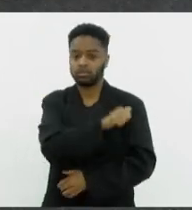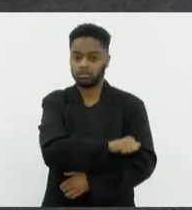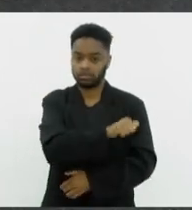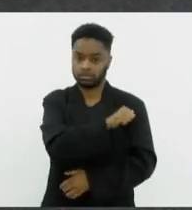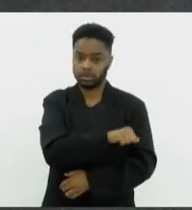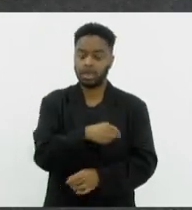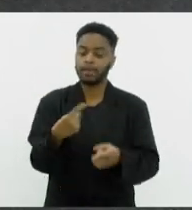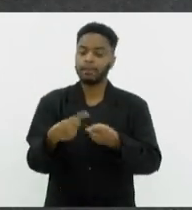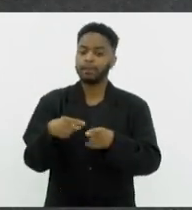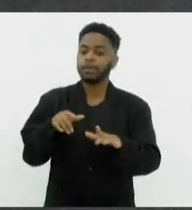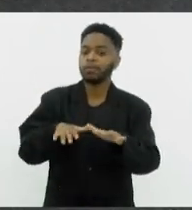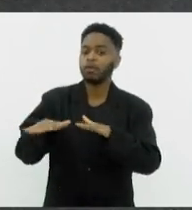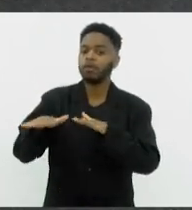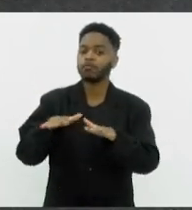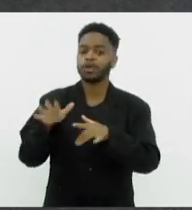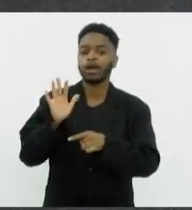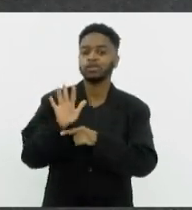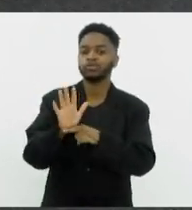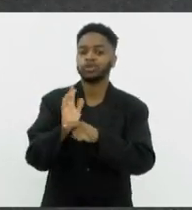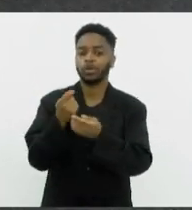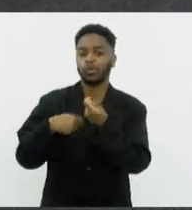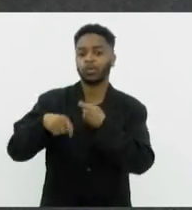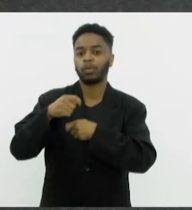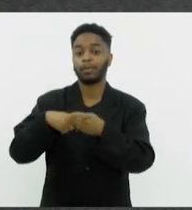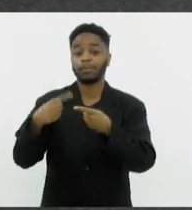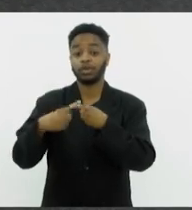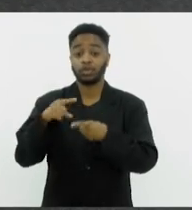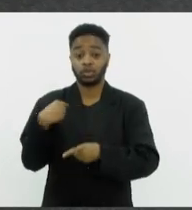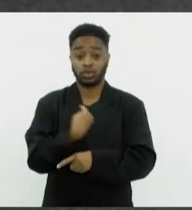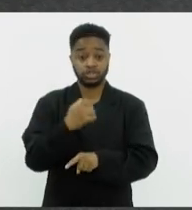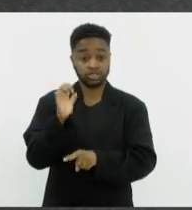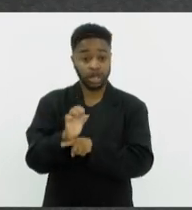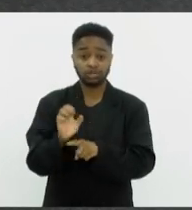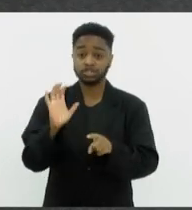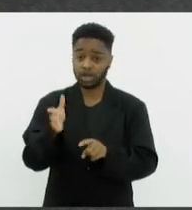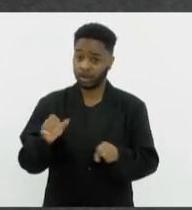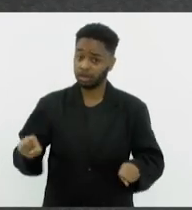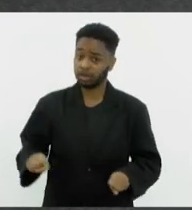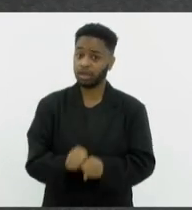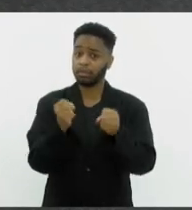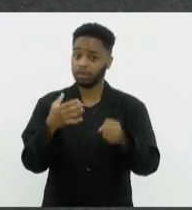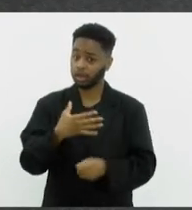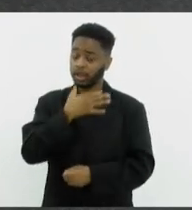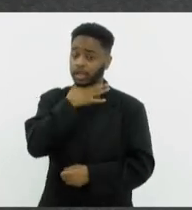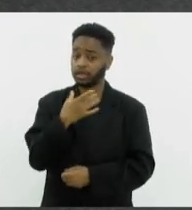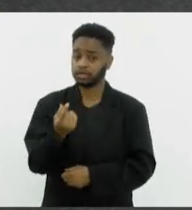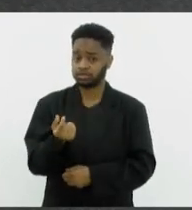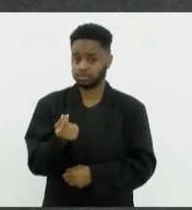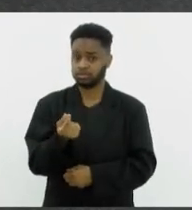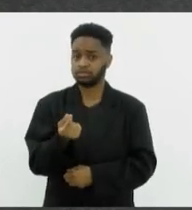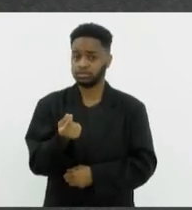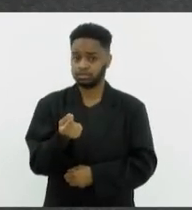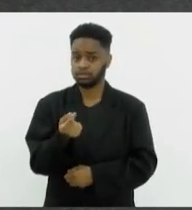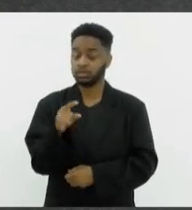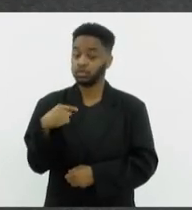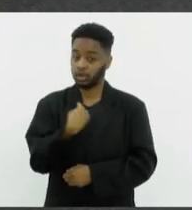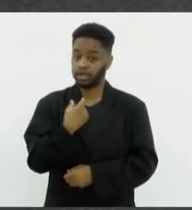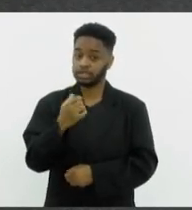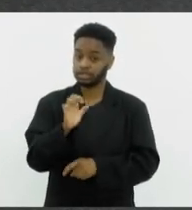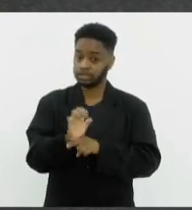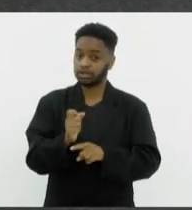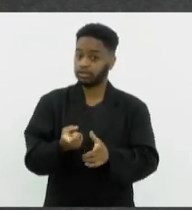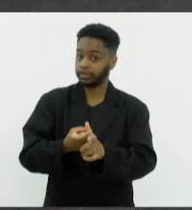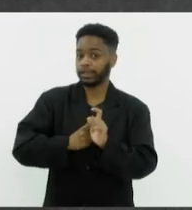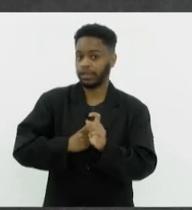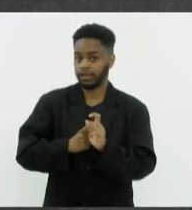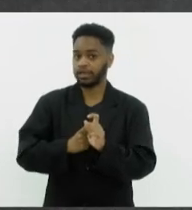para movimentar a nossa economia. Um Estado falido, um Estado que deve,